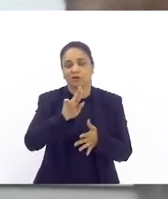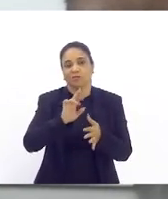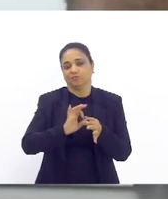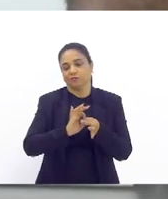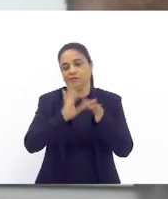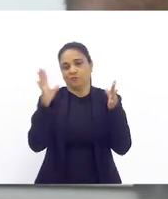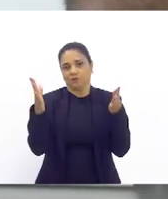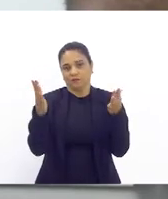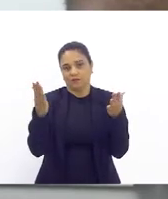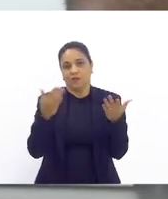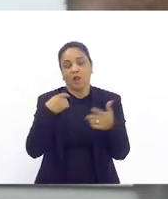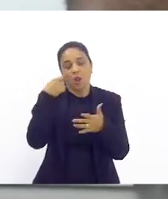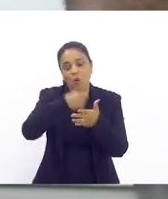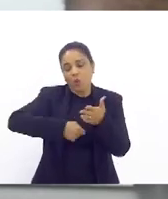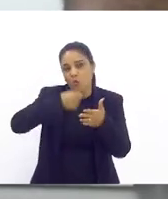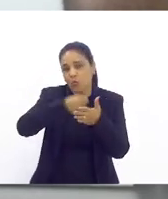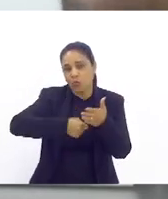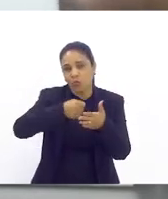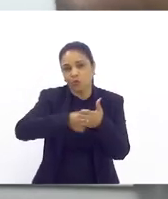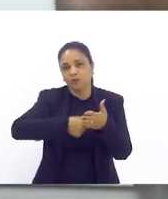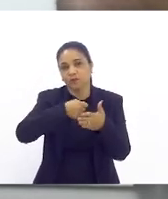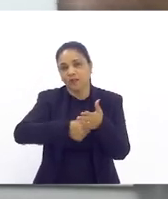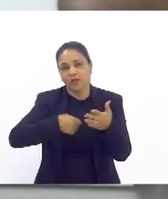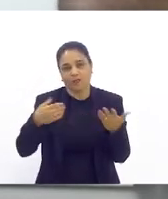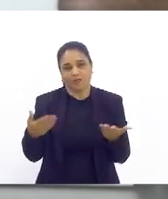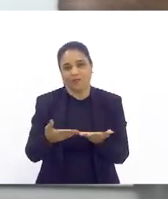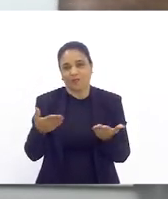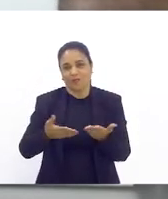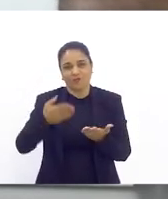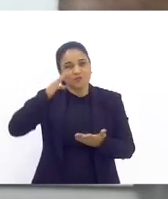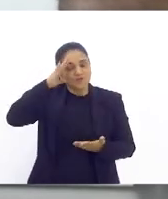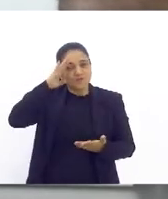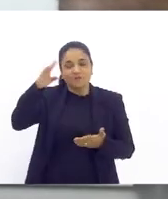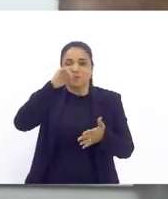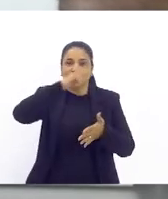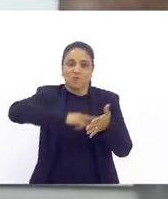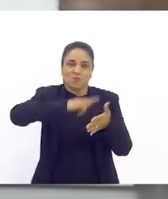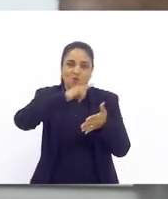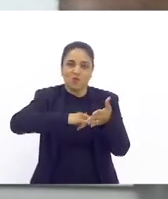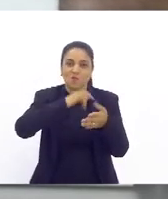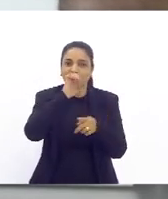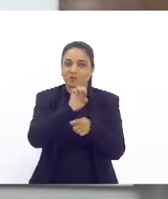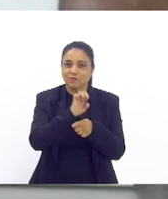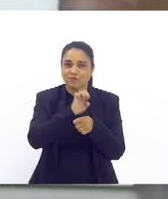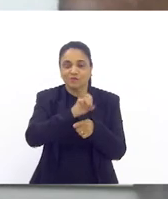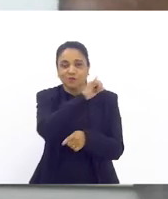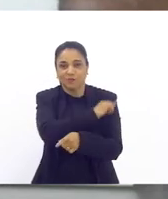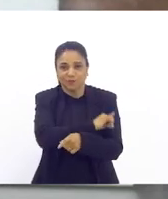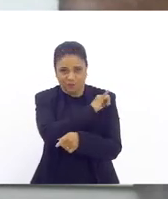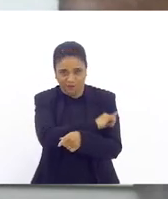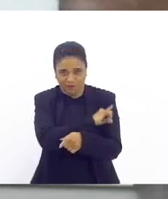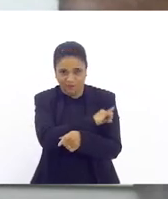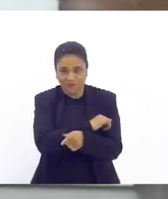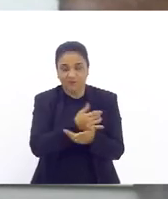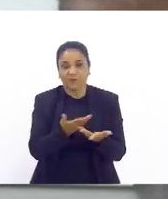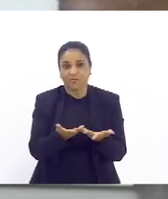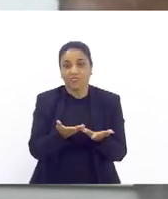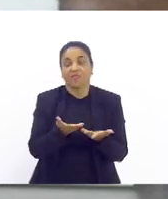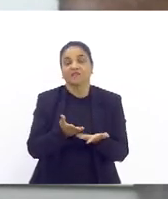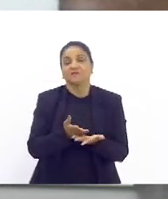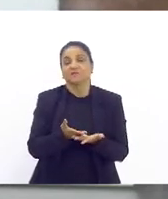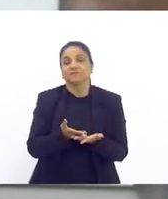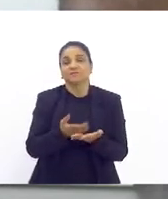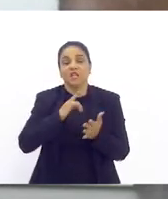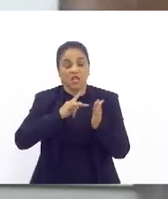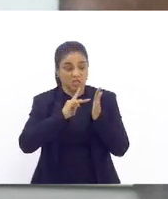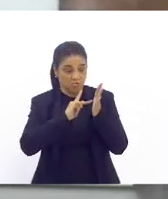um documento essencial para educação do estado do Rio de Janeiro e nós